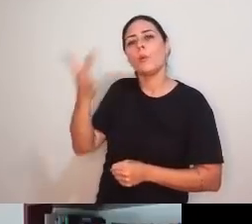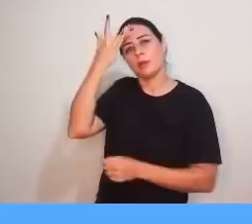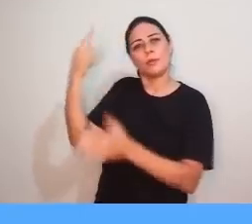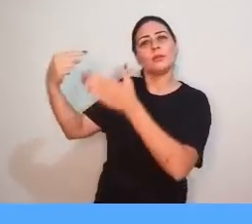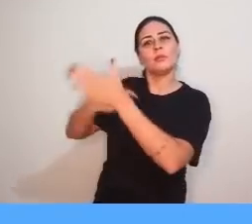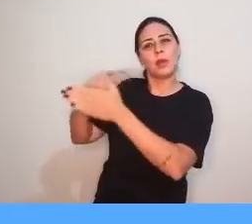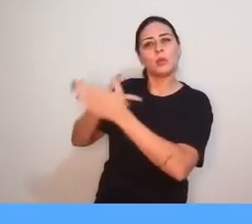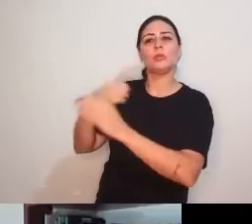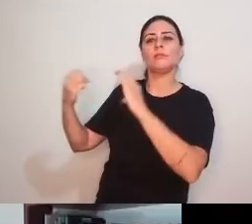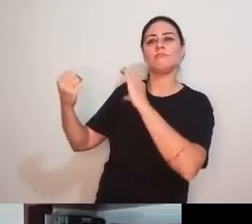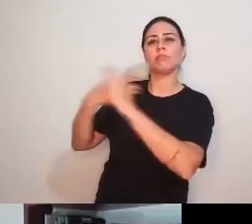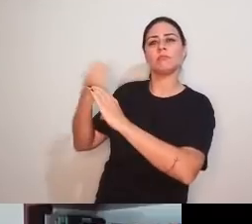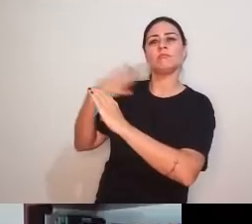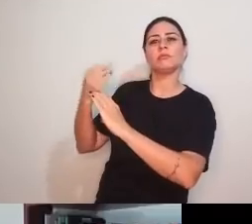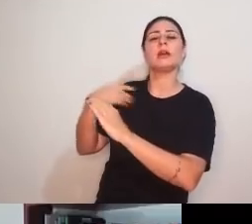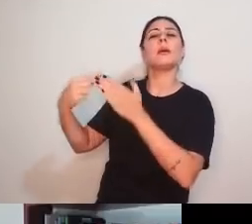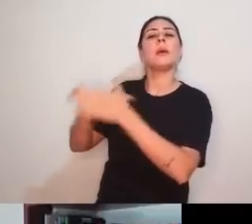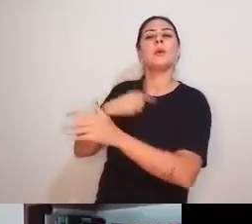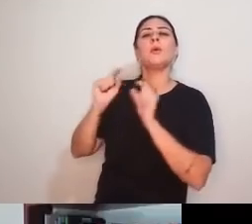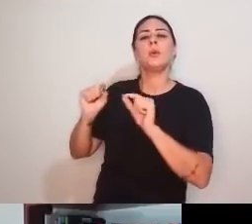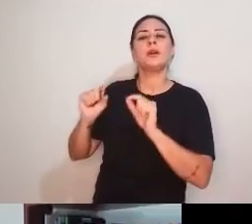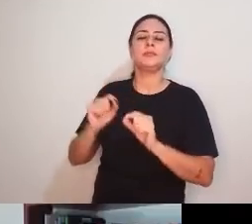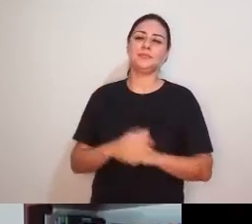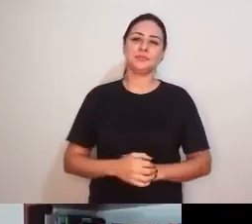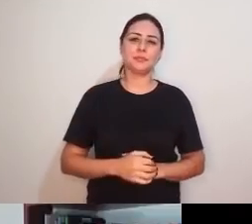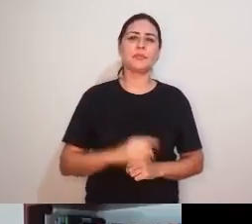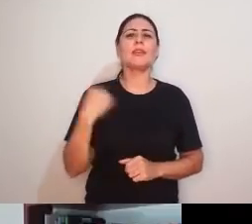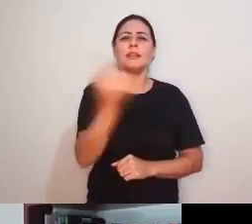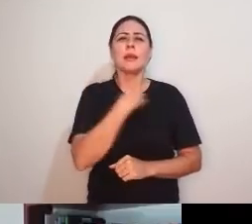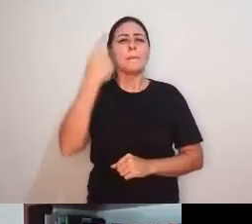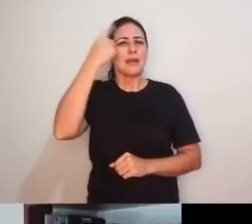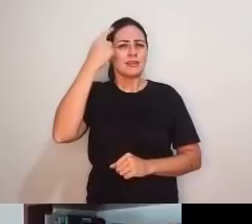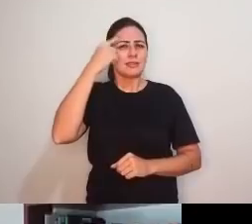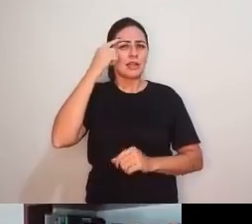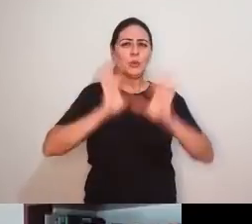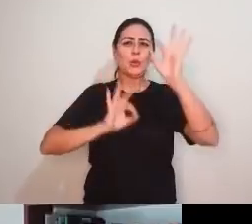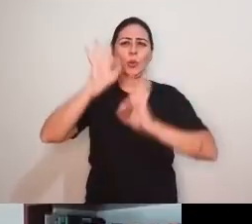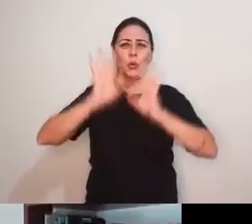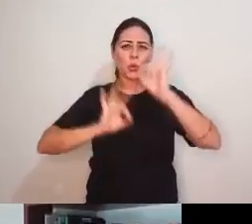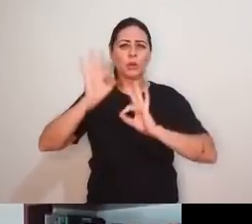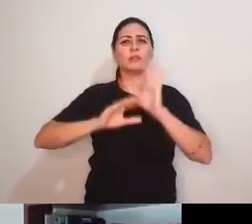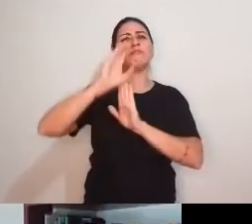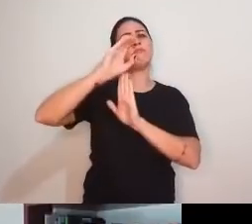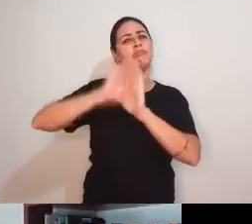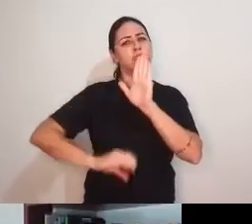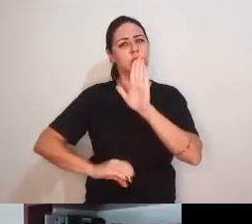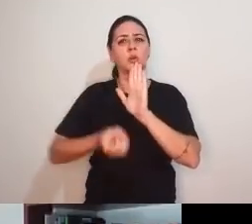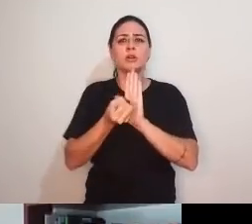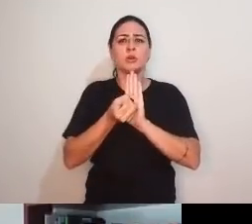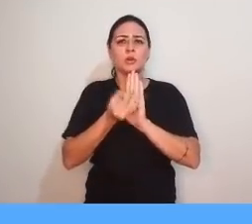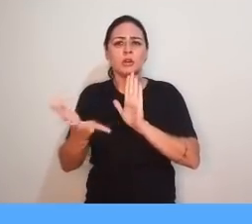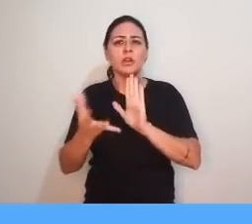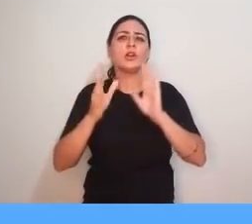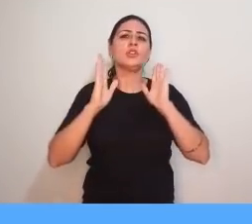Então, vamos lá. Pensando na organização curricular do nosso município, a gente repassou para você, né? Você já deu uma olhada.